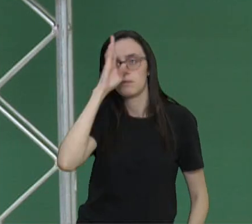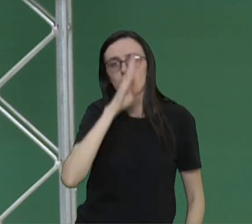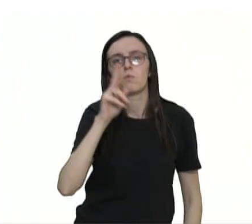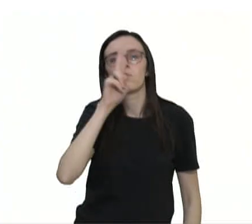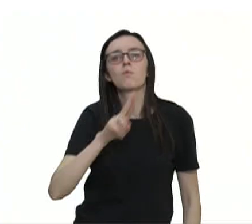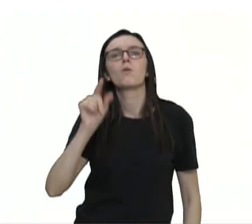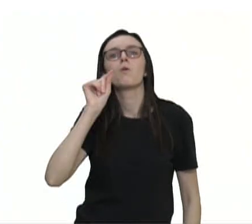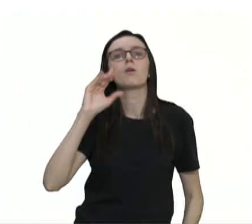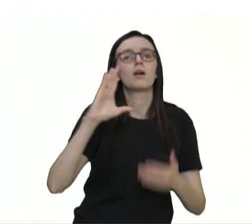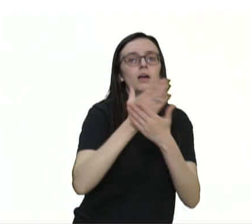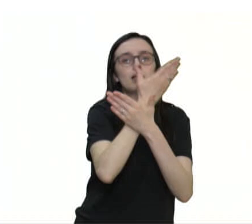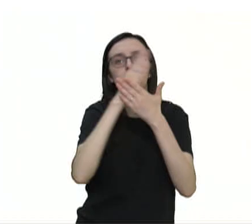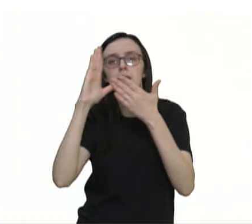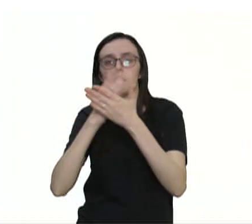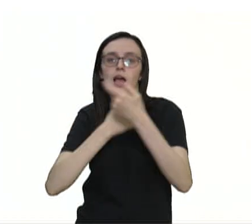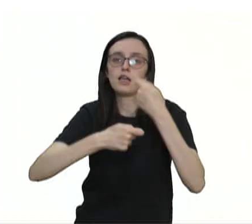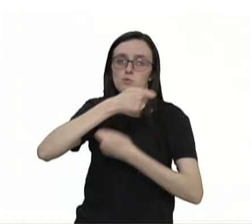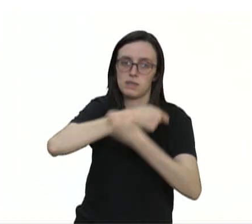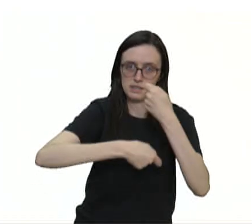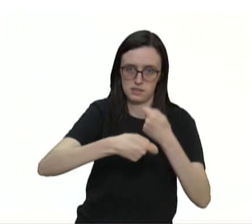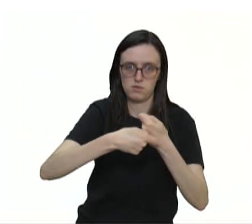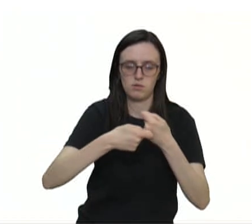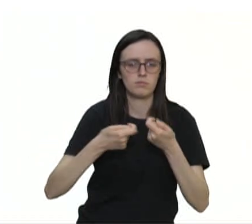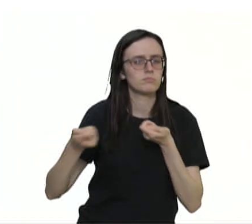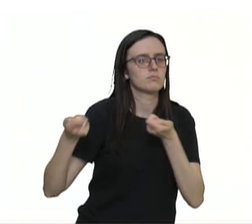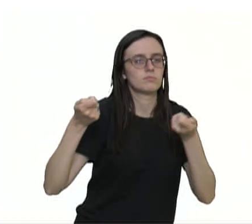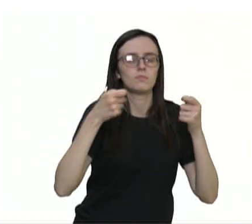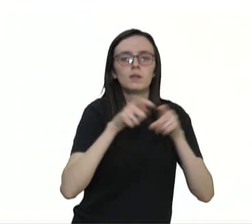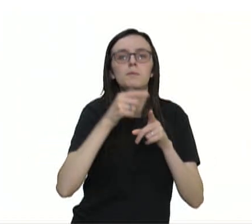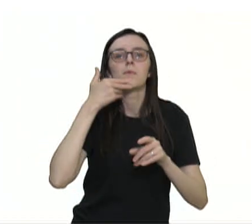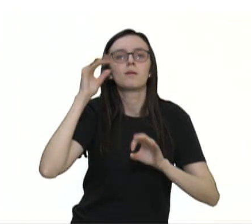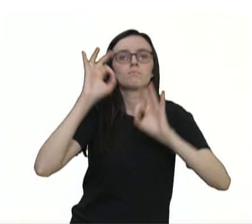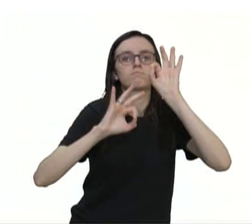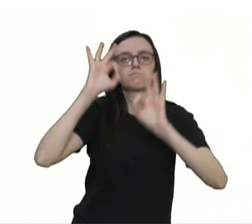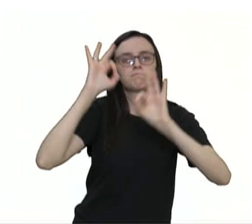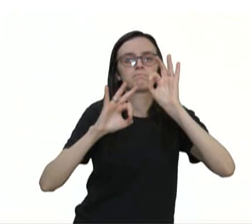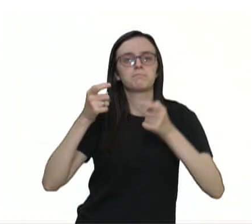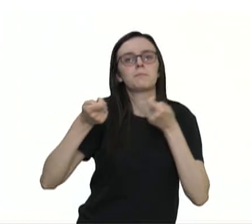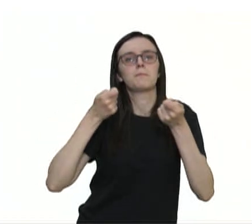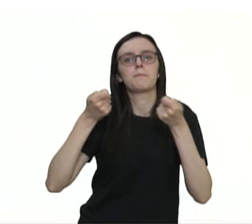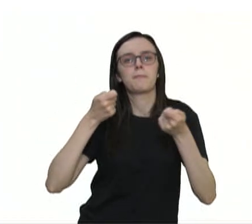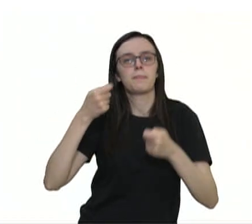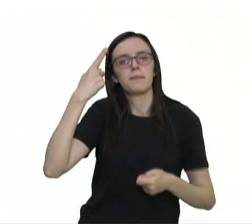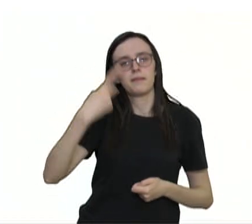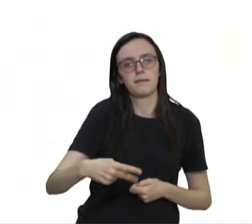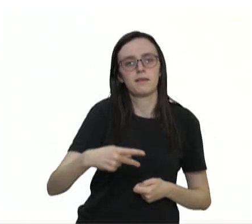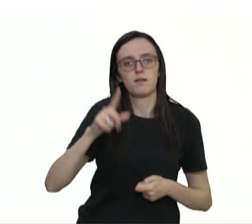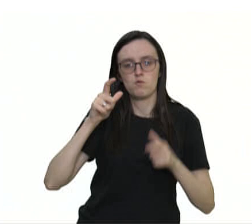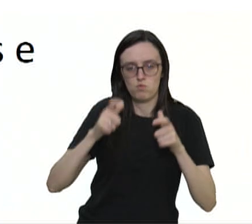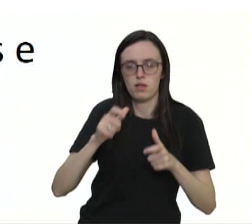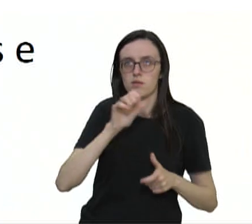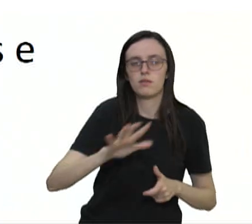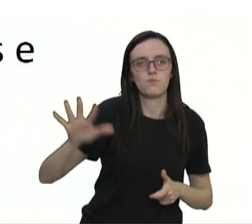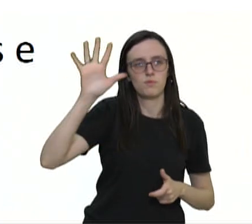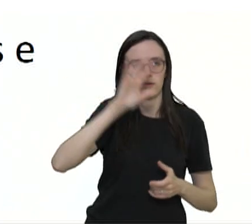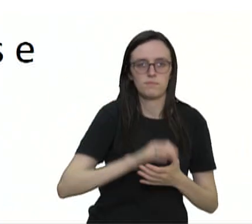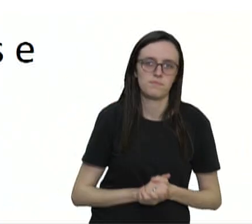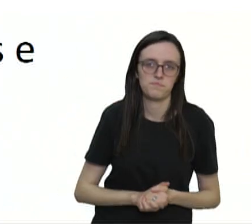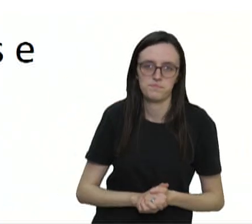para descentralizar a administração e melhor planejar as ações de gestão do seu território,